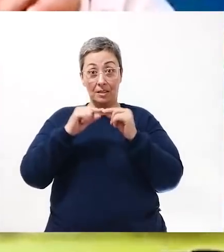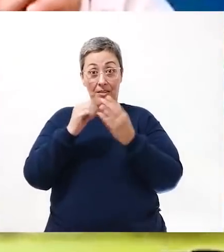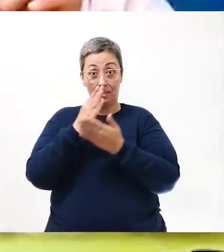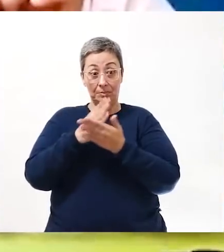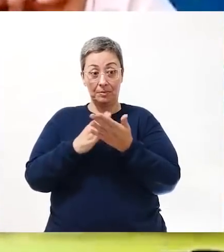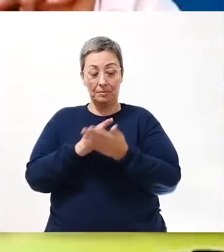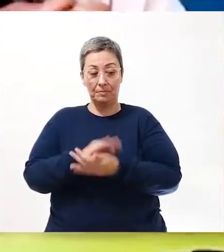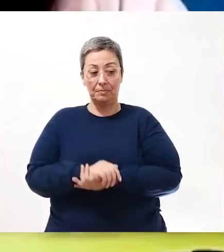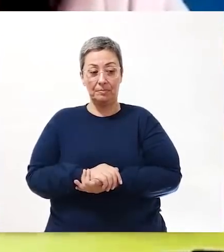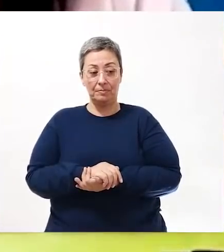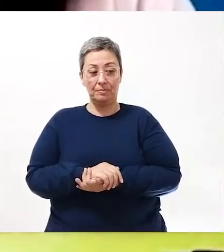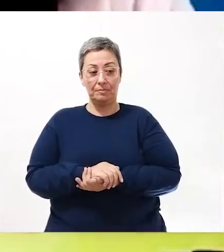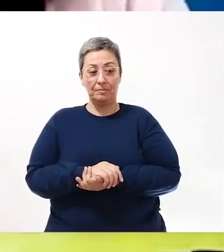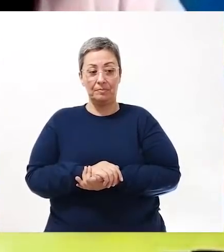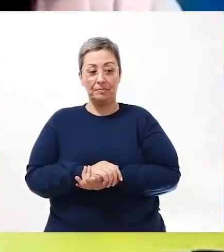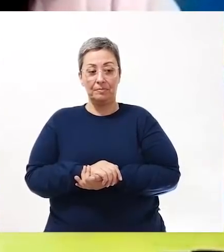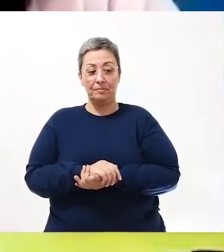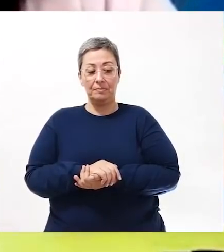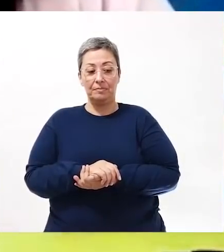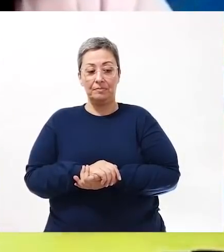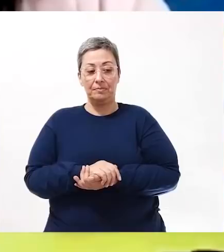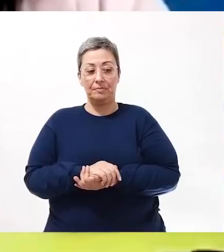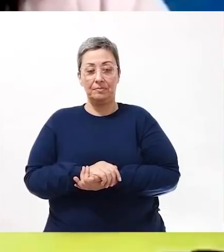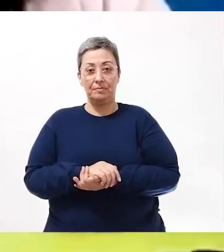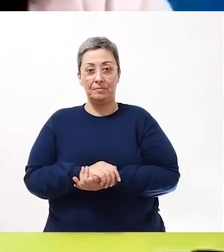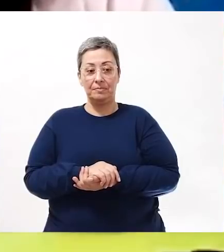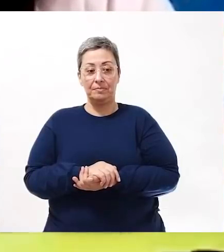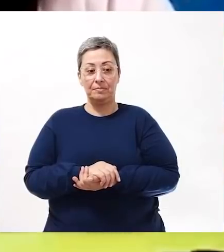Uma estrela.